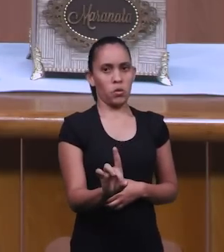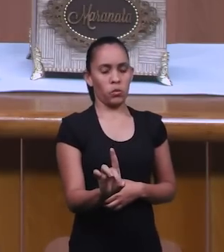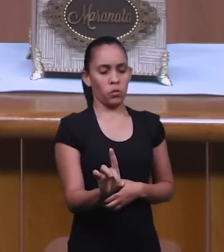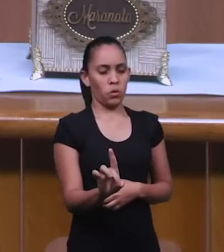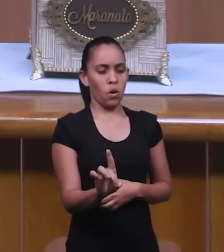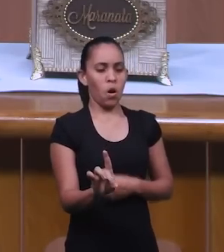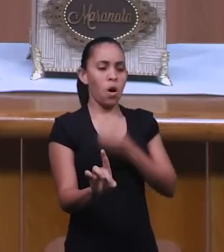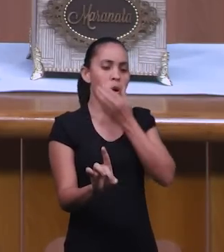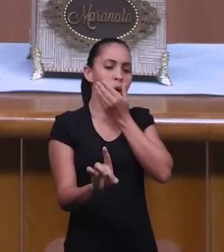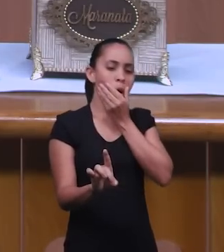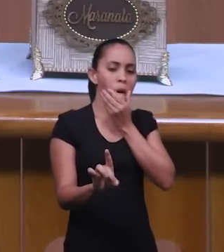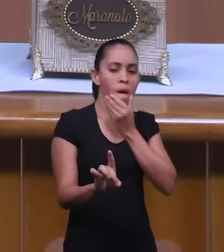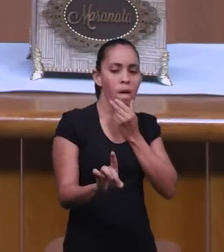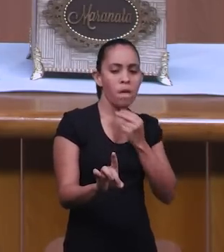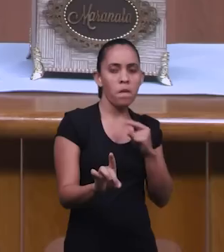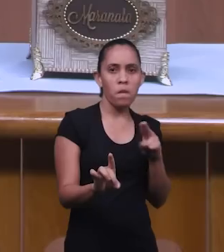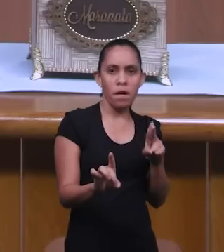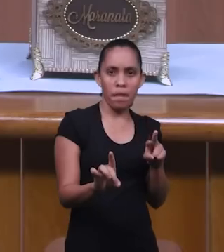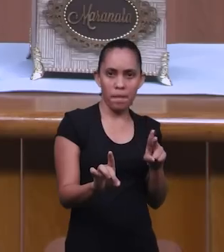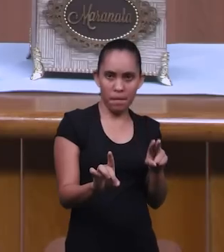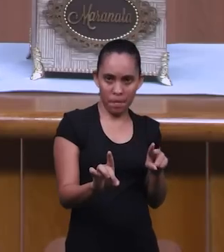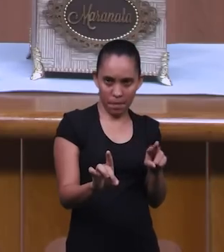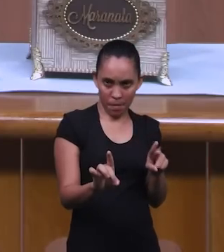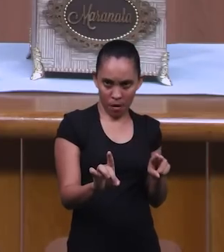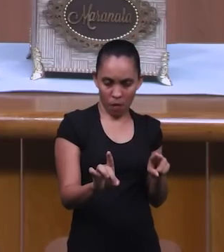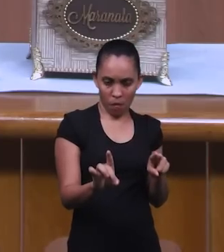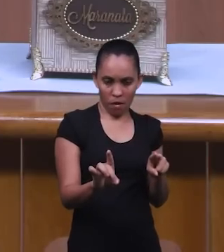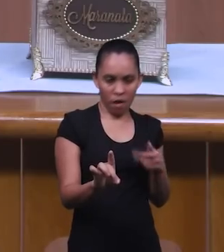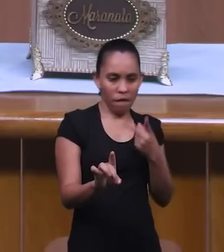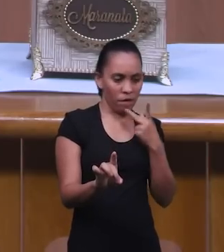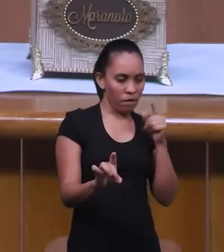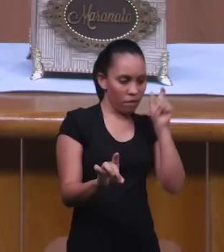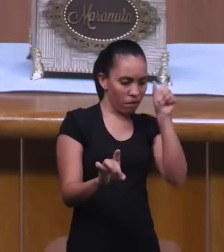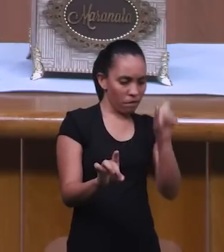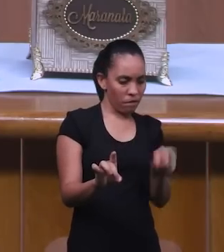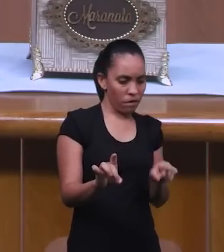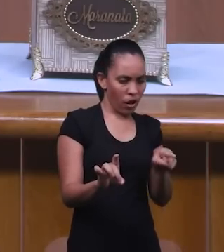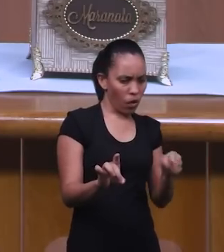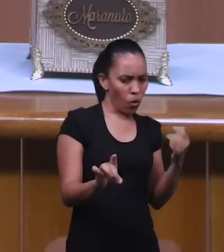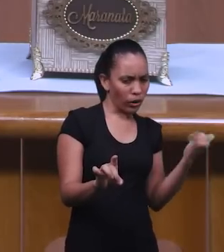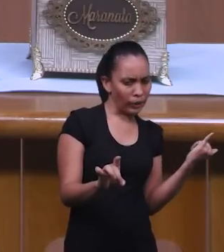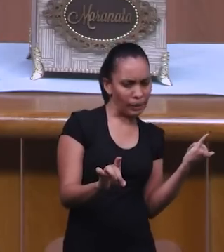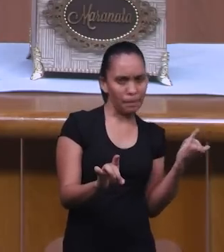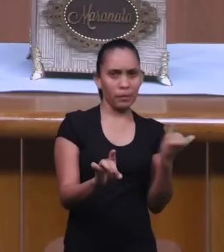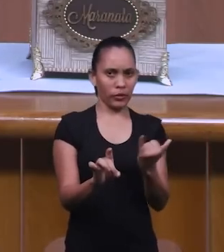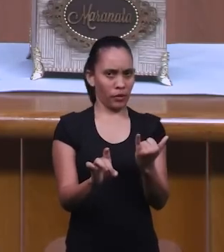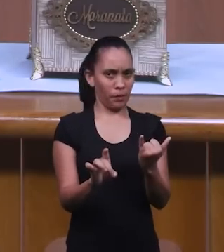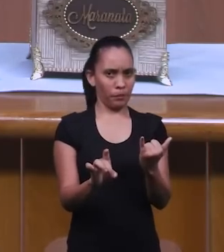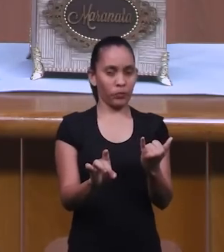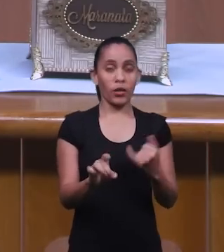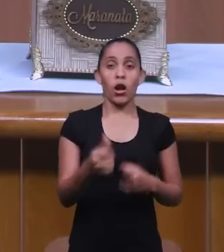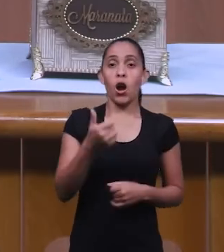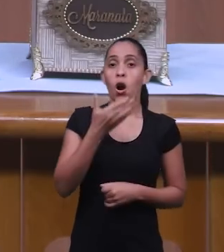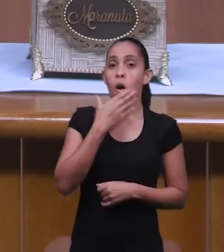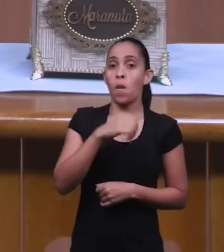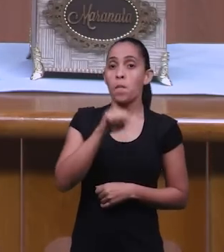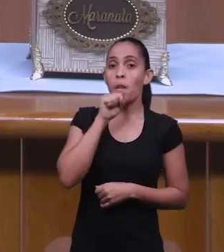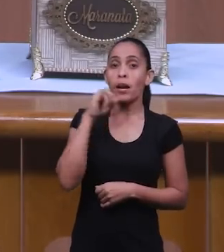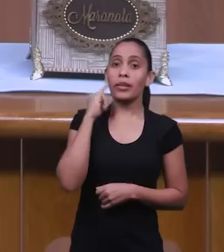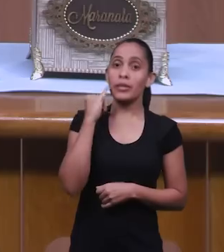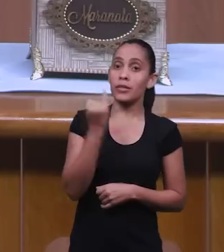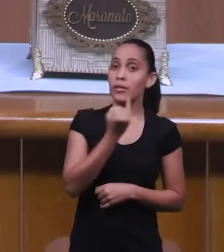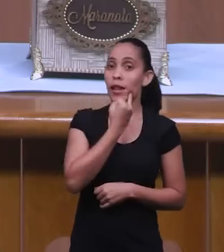seu irmão Isaque disse que ia matá-lo, não é? Quando o pai Isaque abençoou